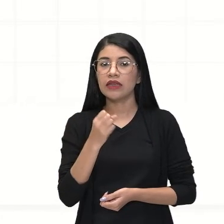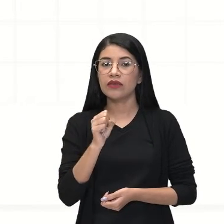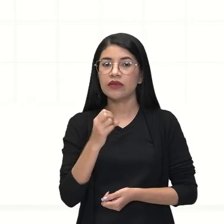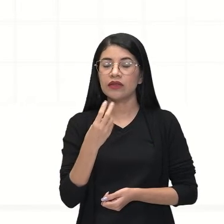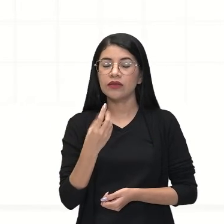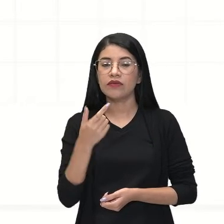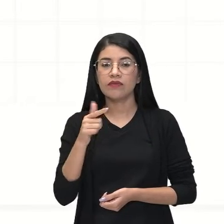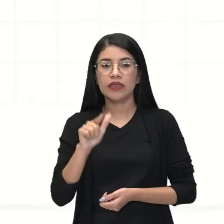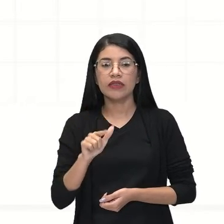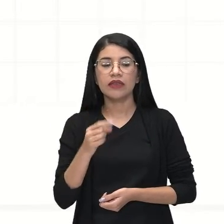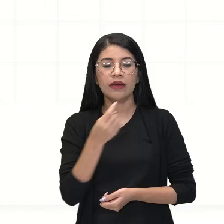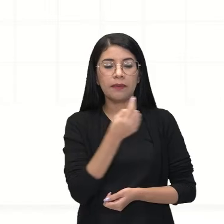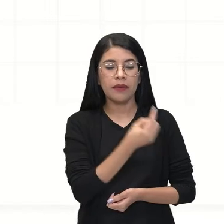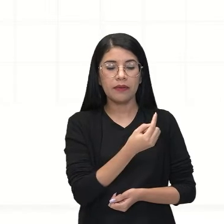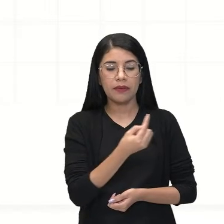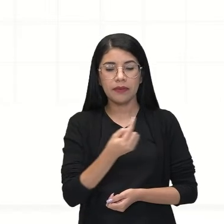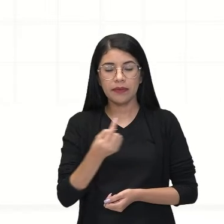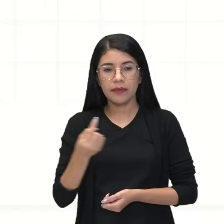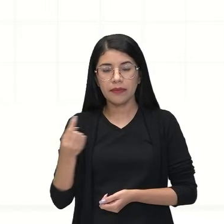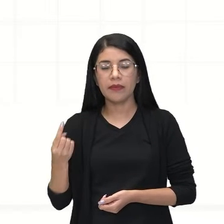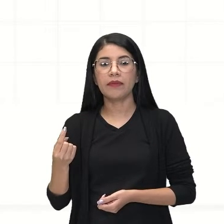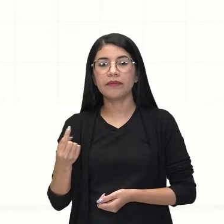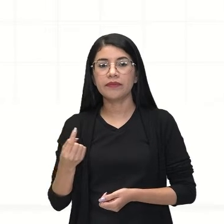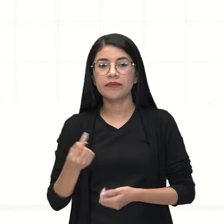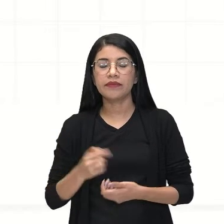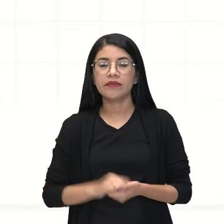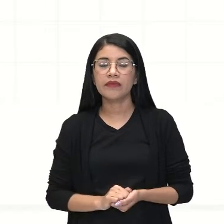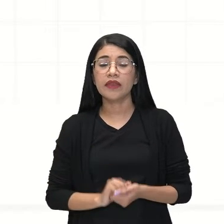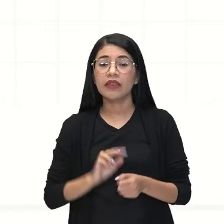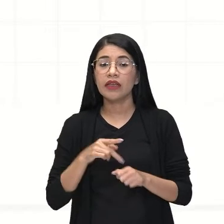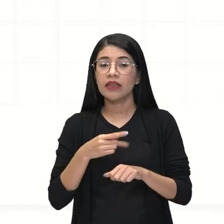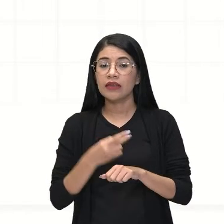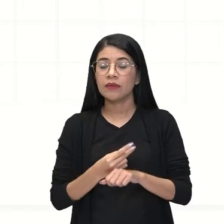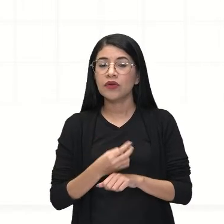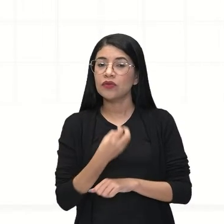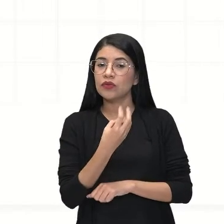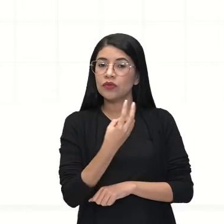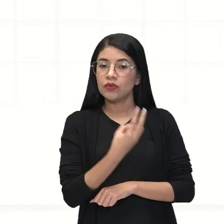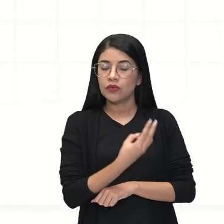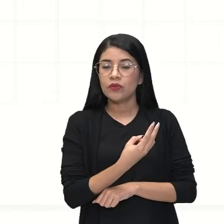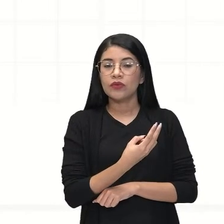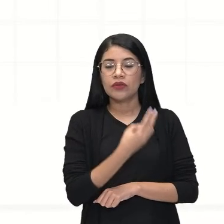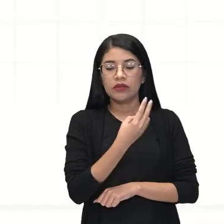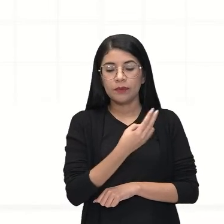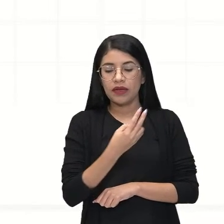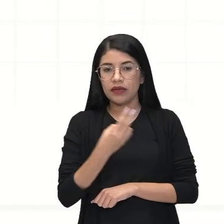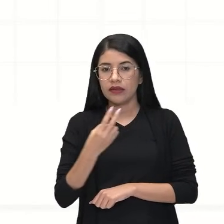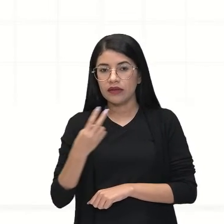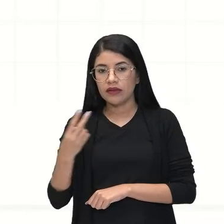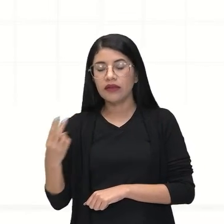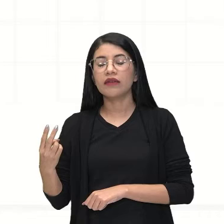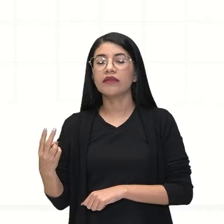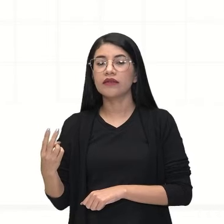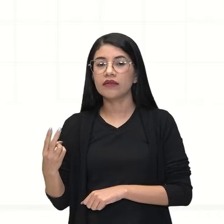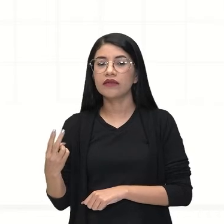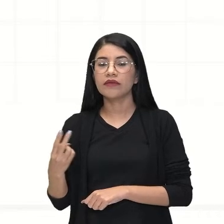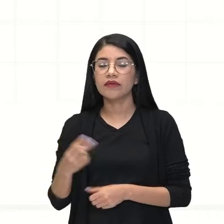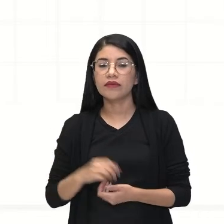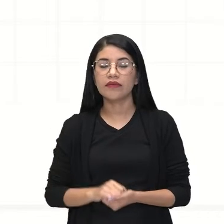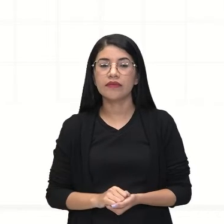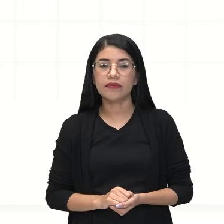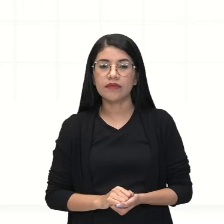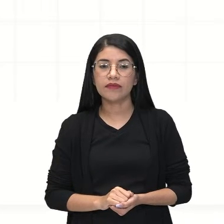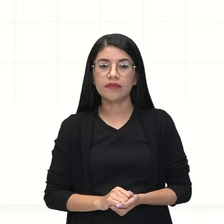vezes. Aí depois vem o 2, né, que é a quantidade de horas estudadas aí.